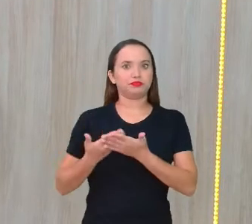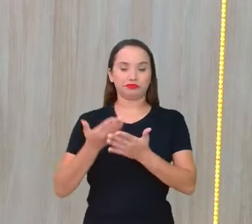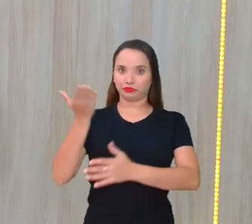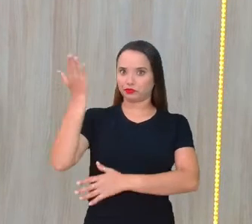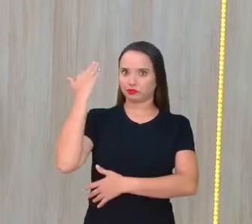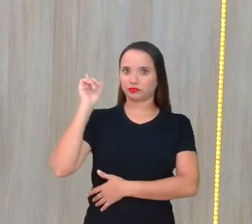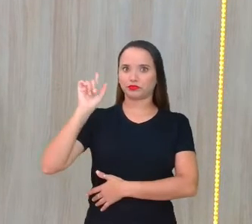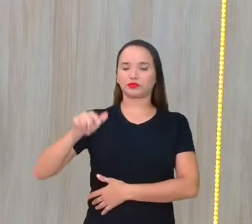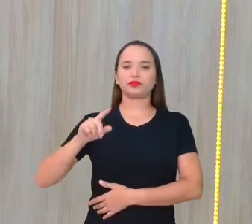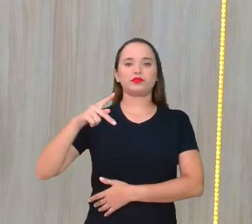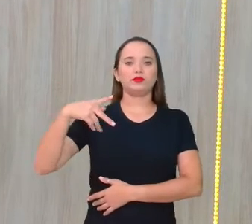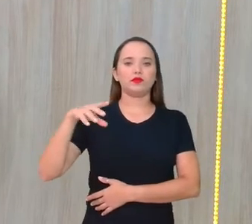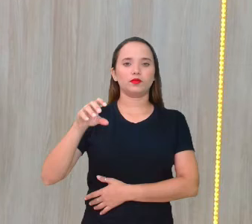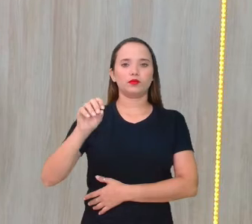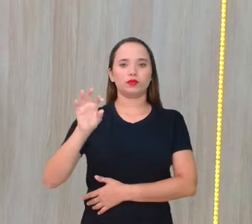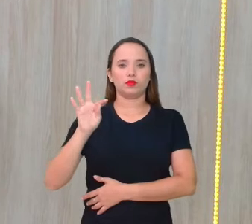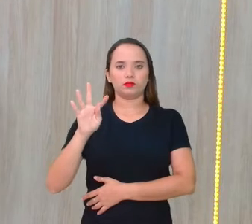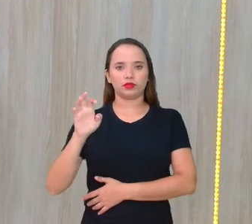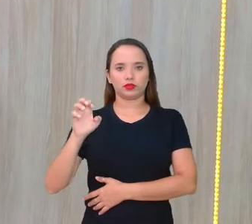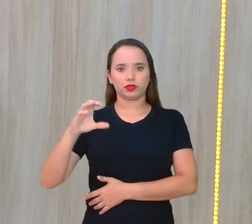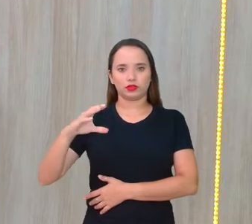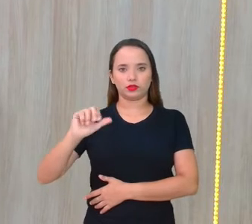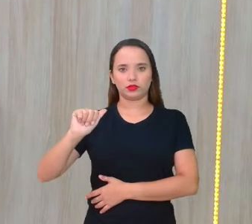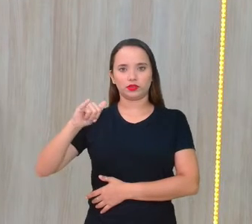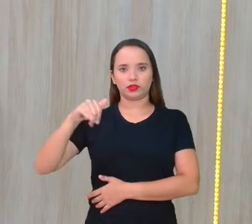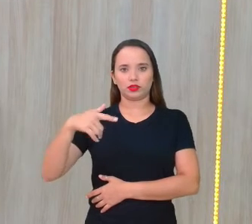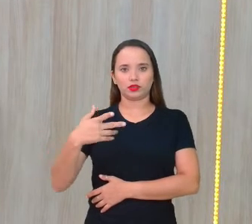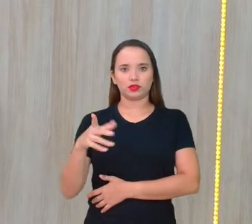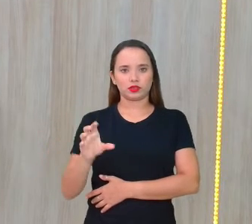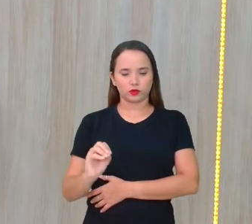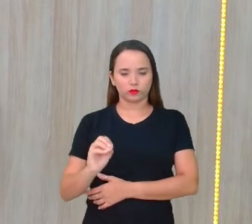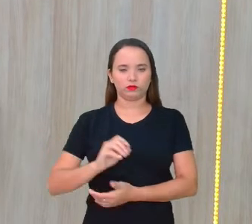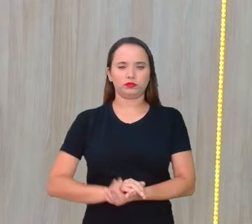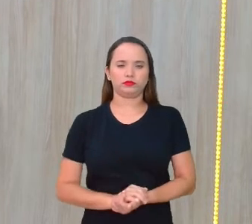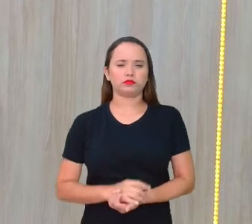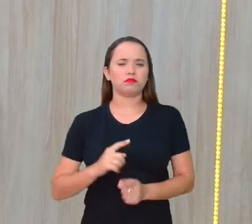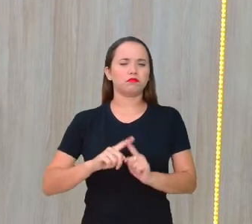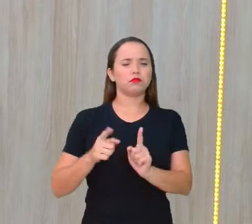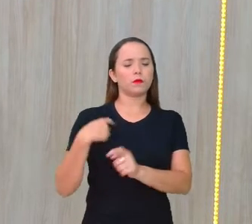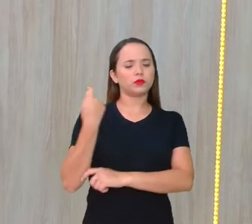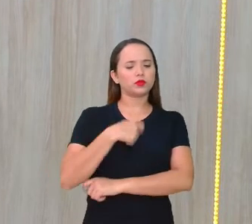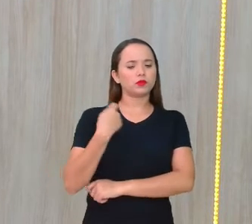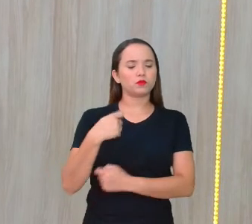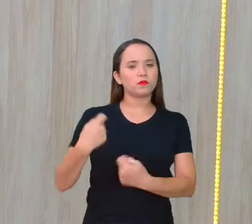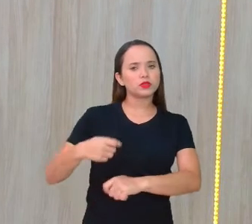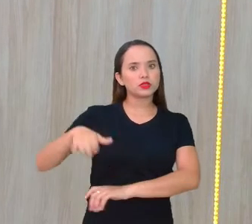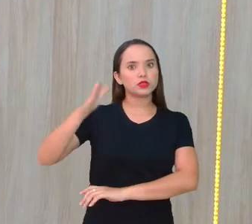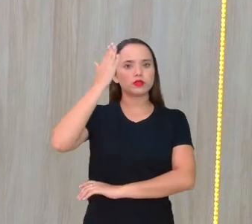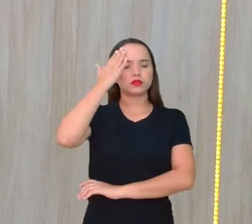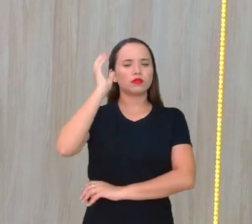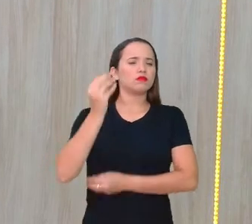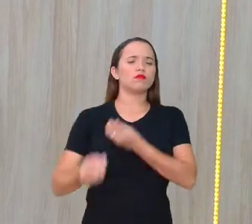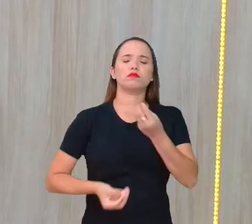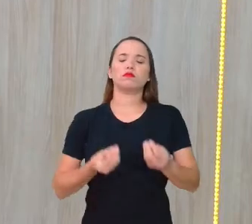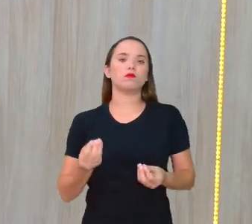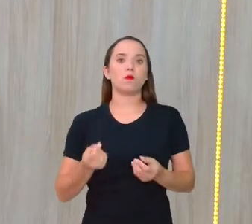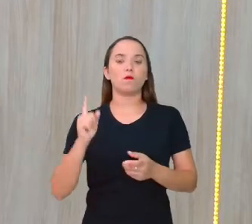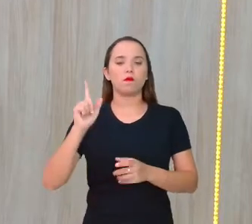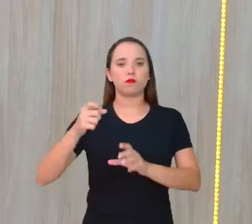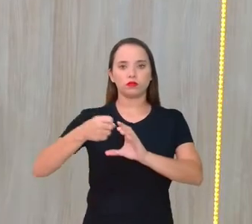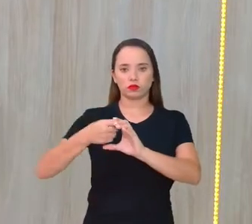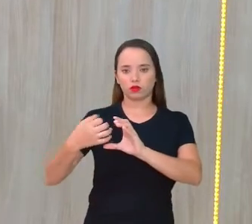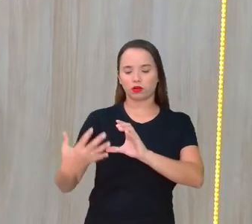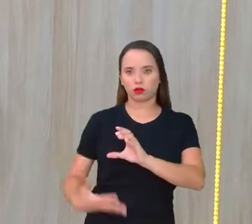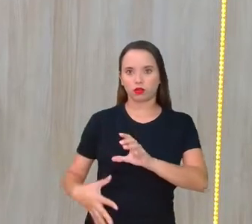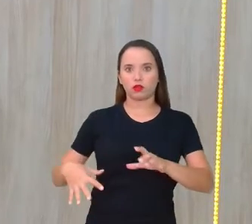de potenciação, né? Só que para a gente entender a potenciação, a gente vai ver que essa característica dessa operação matemática,